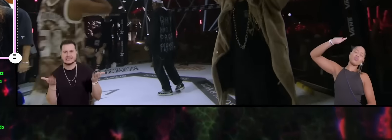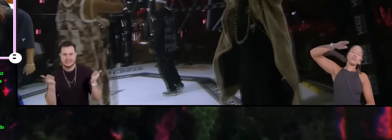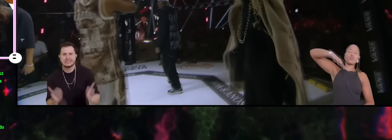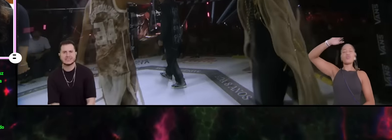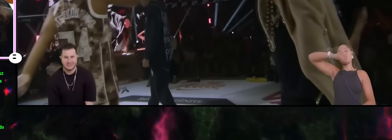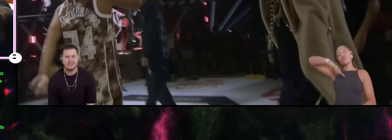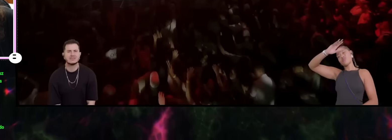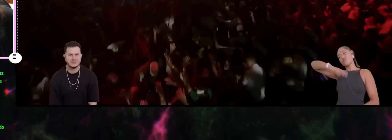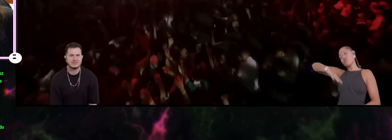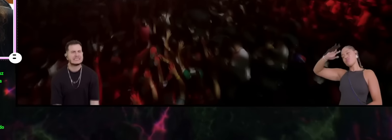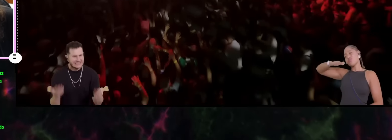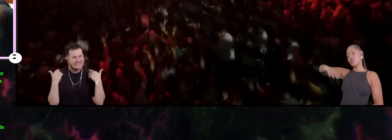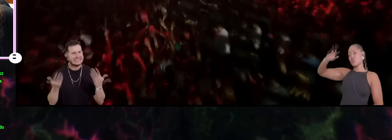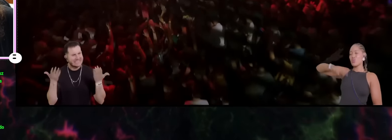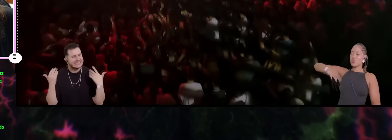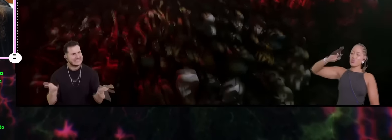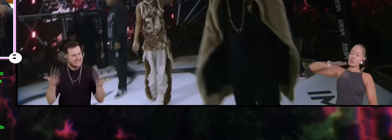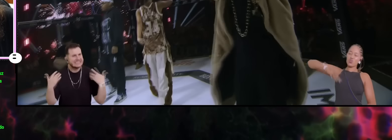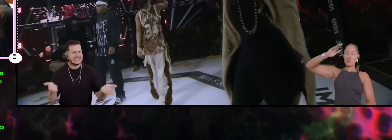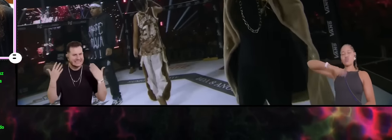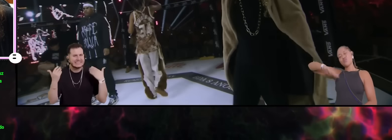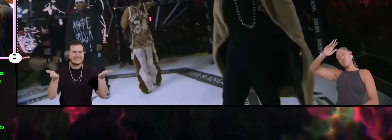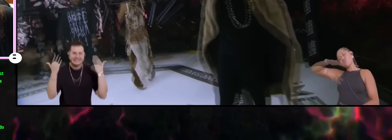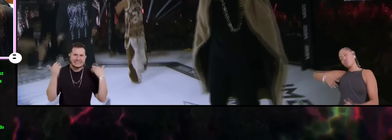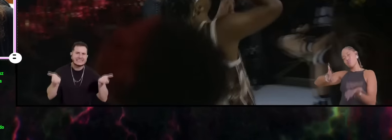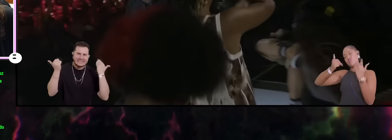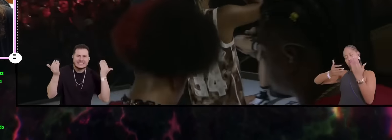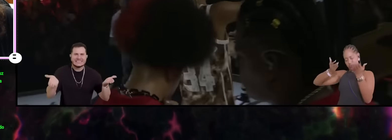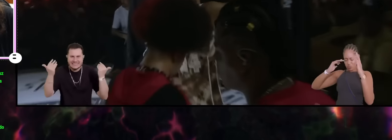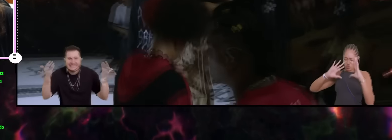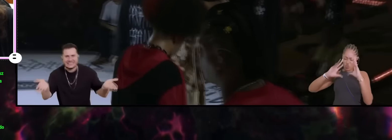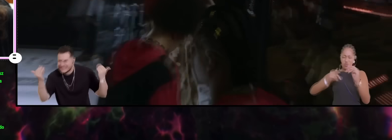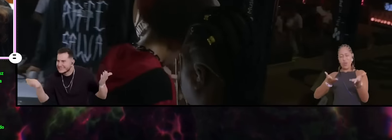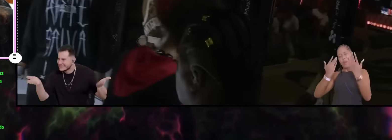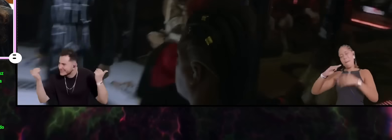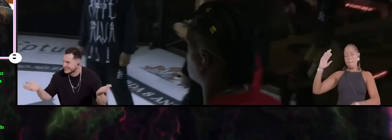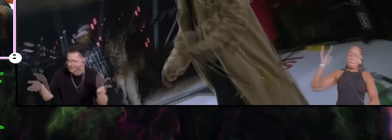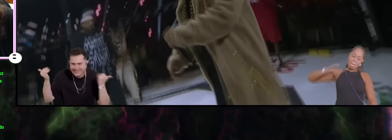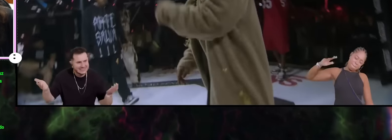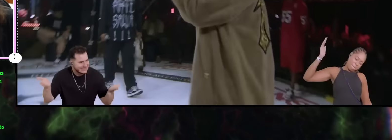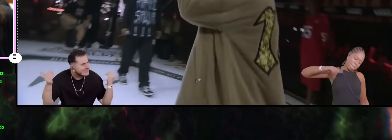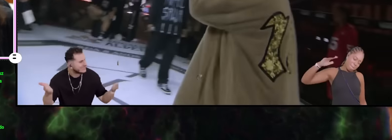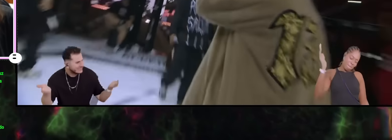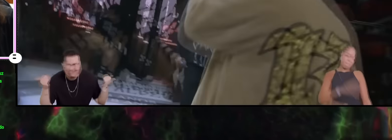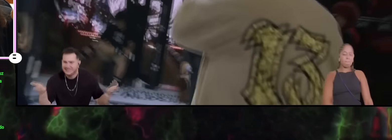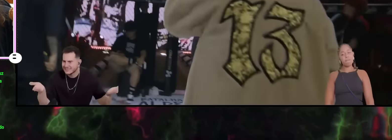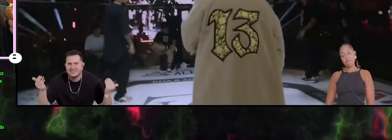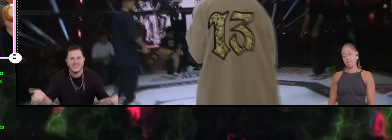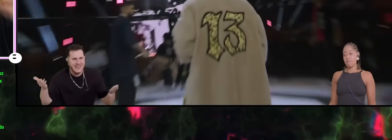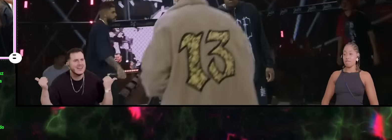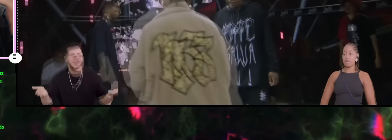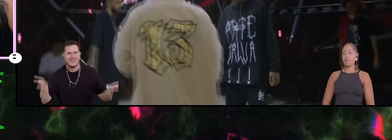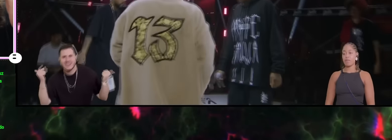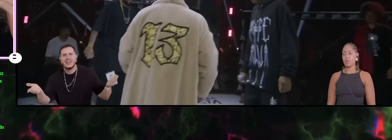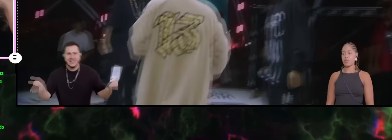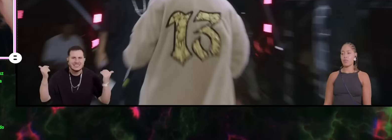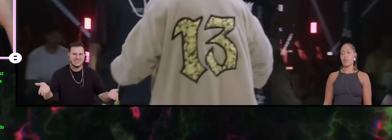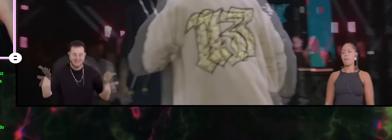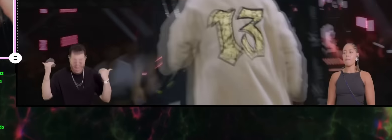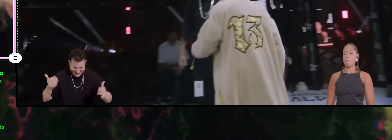geral. Levanta a mão geral. Levanta a mão geral. Levanta a mão geral. A melhor vibe